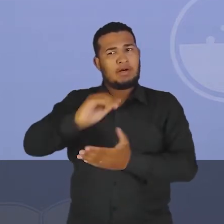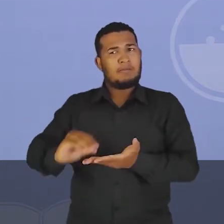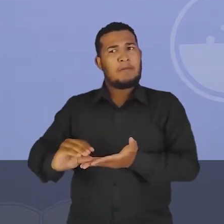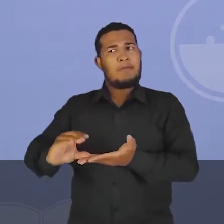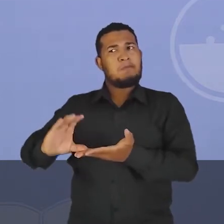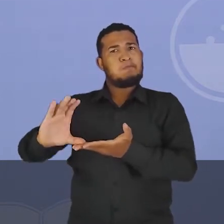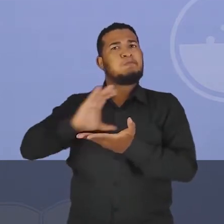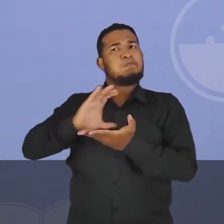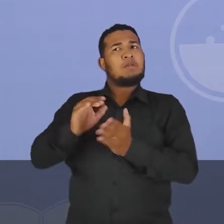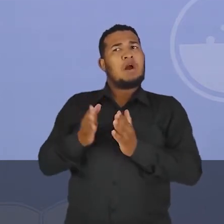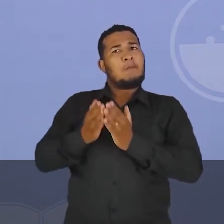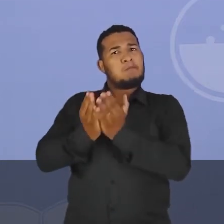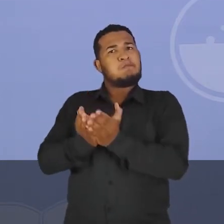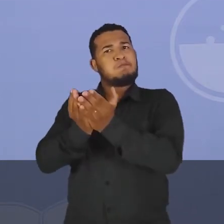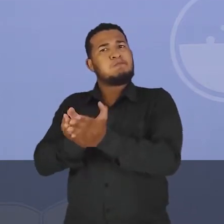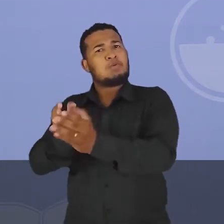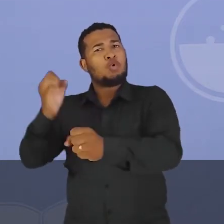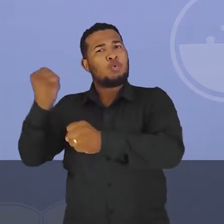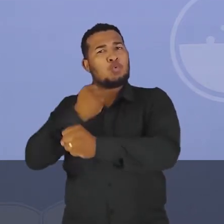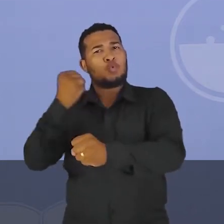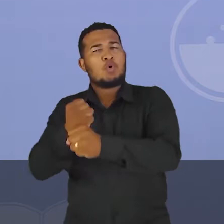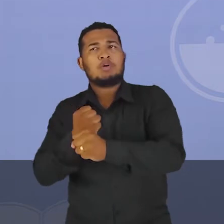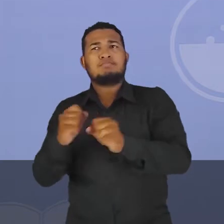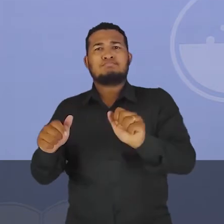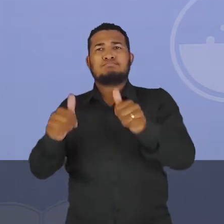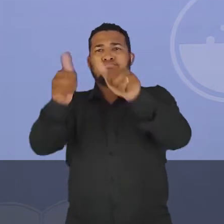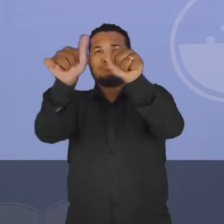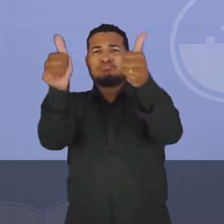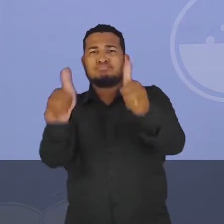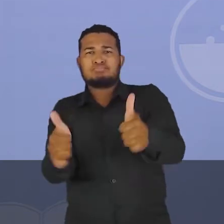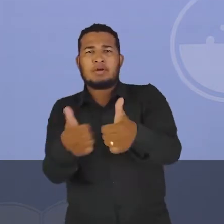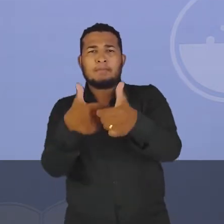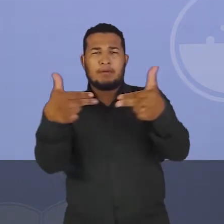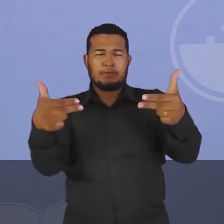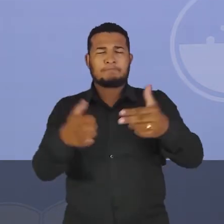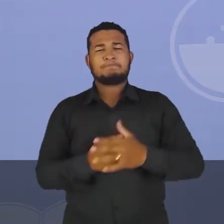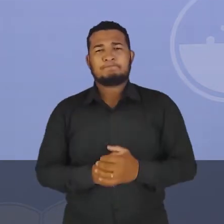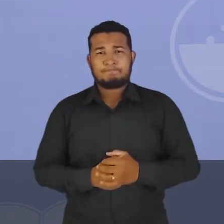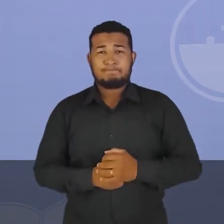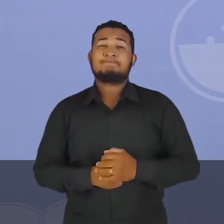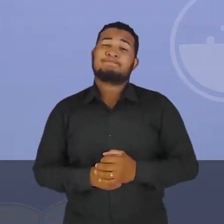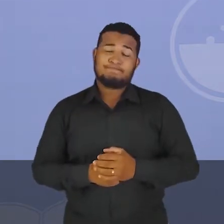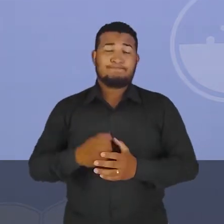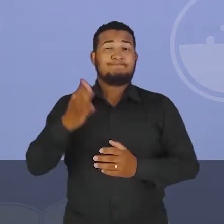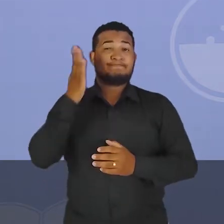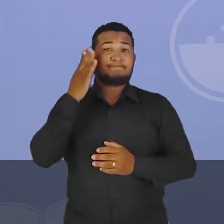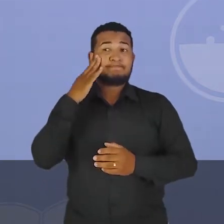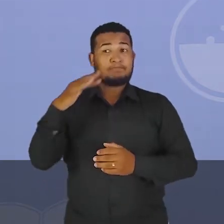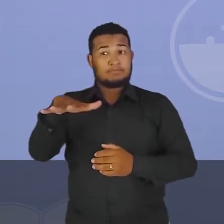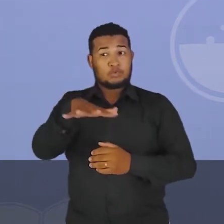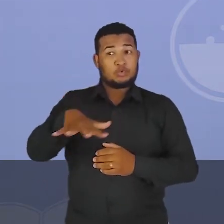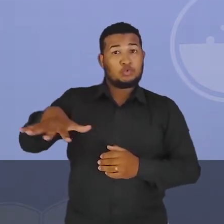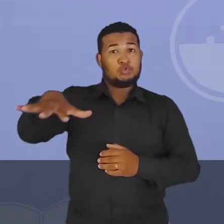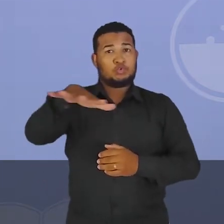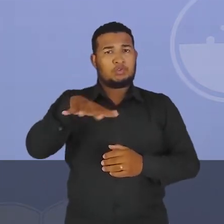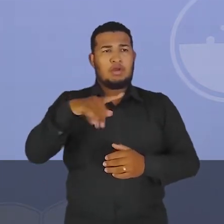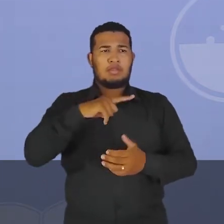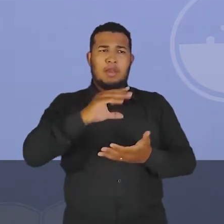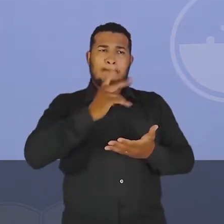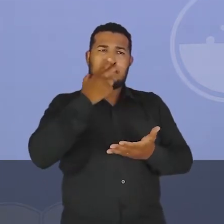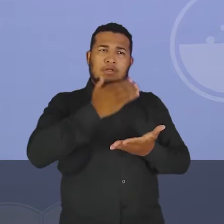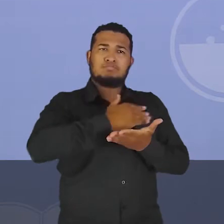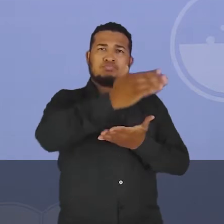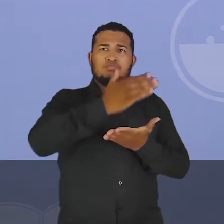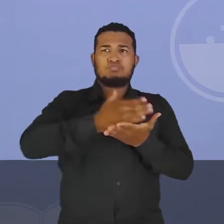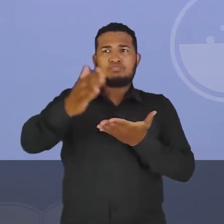trazer embarcações, que é construir monumentos e coisas do tipo, né? A gente sabe que esses lotes, né, eles foram distribuídos a cerca